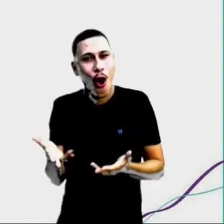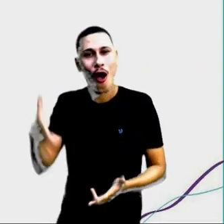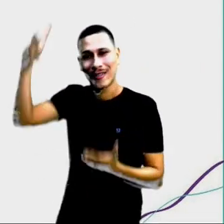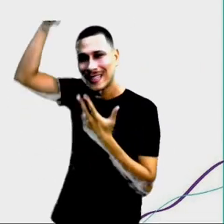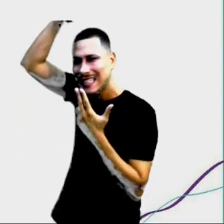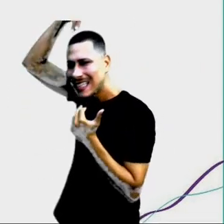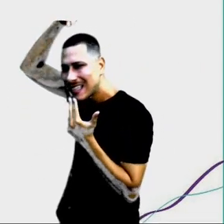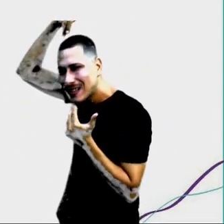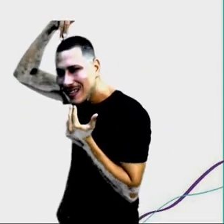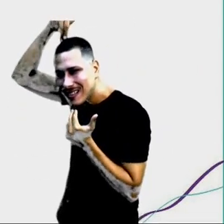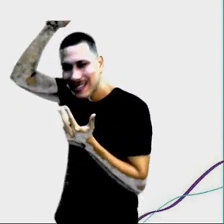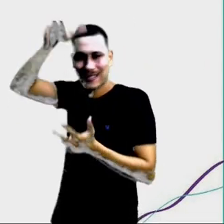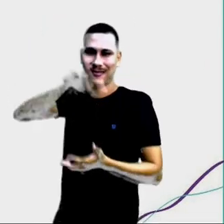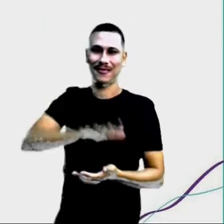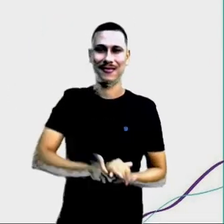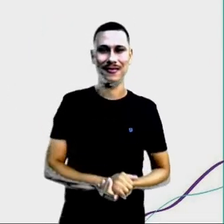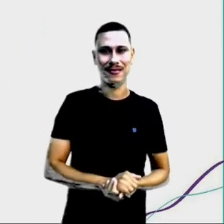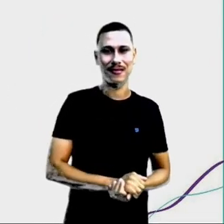cabrita.